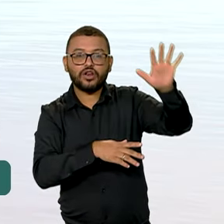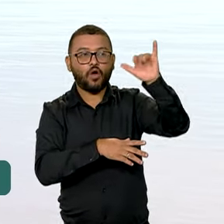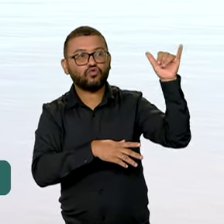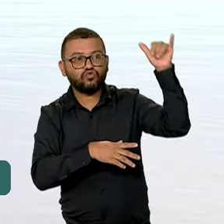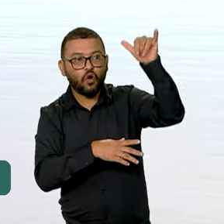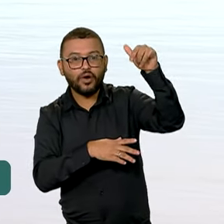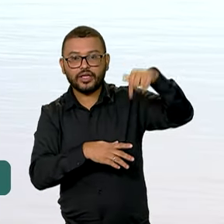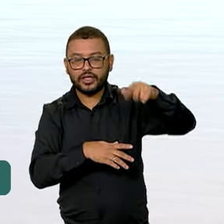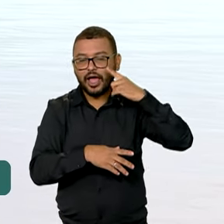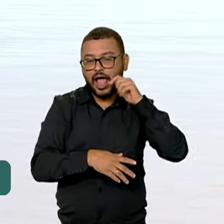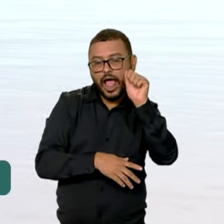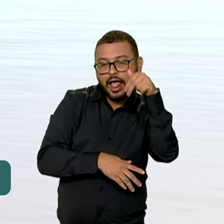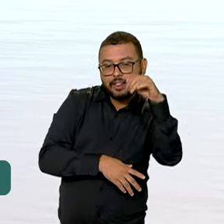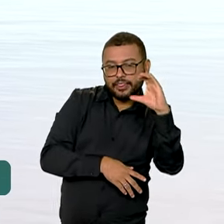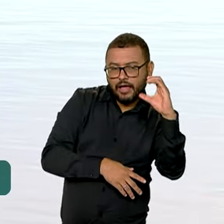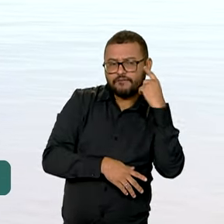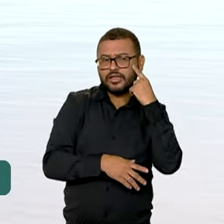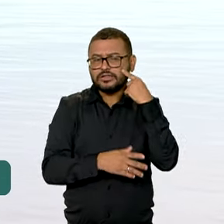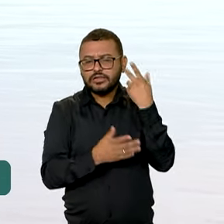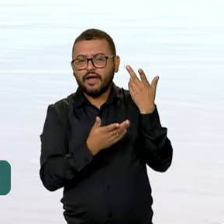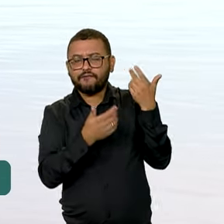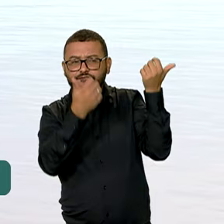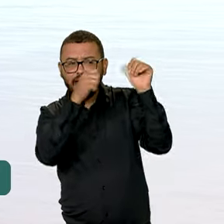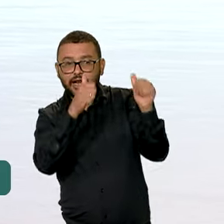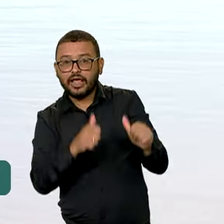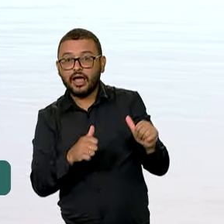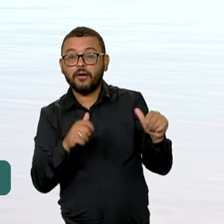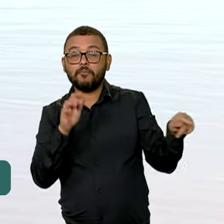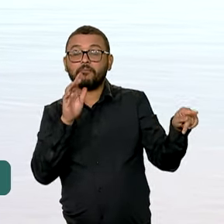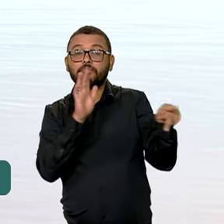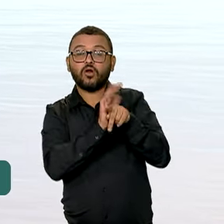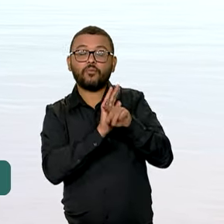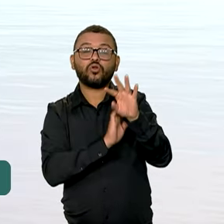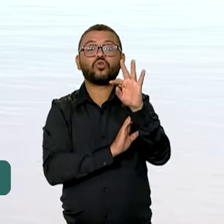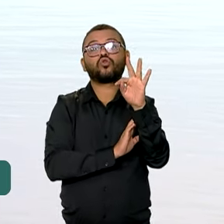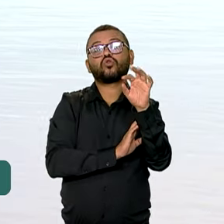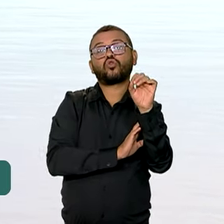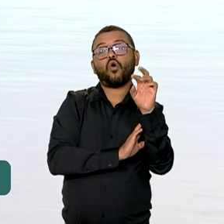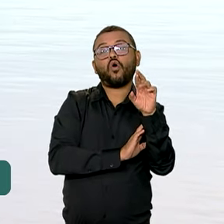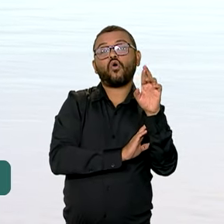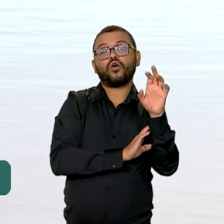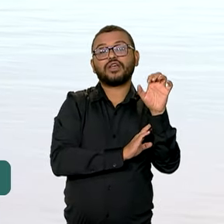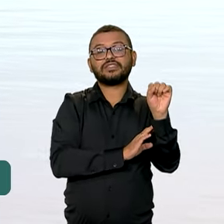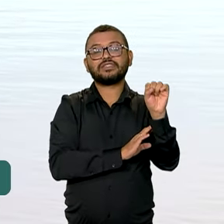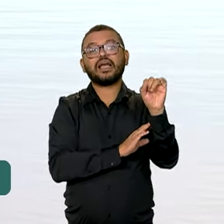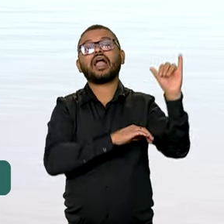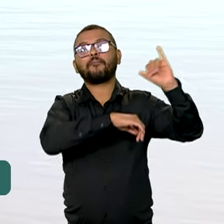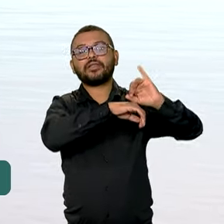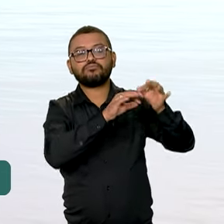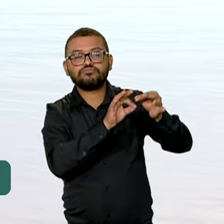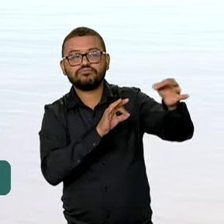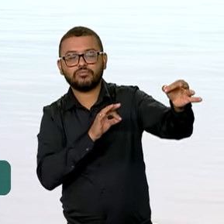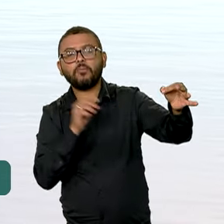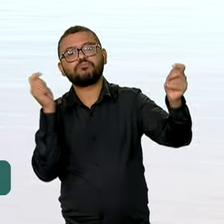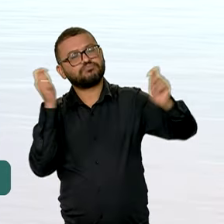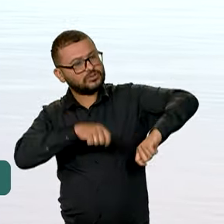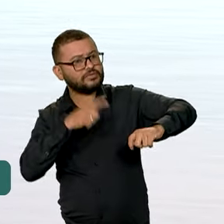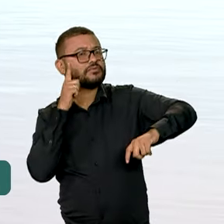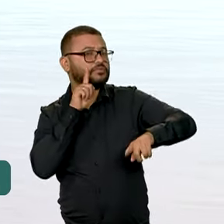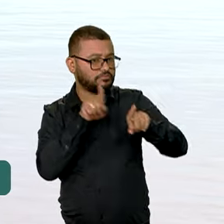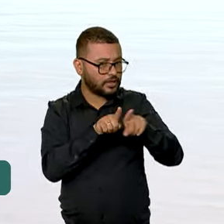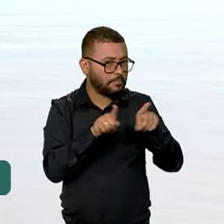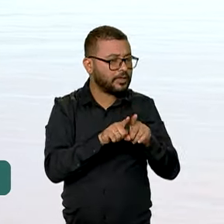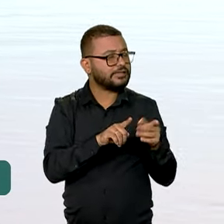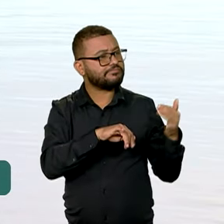analisar tecnicamente a possibilidade do aeroporto de Torres, a 200 quilômetros aqui da capital, também receber voos comerciais.